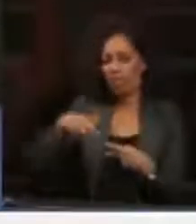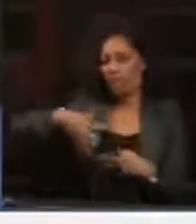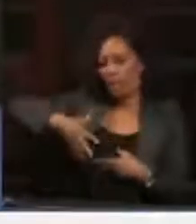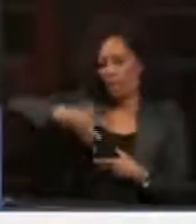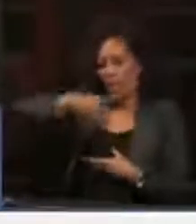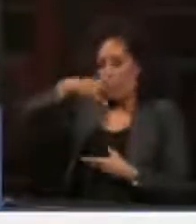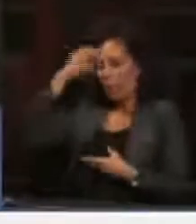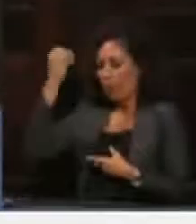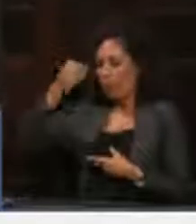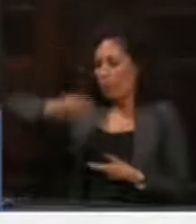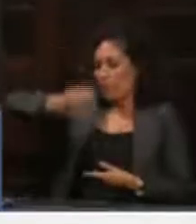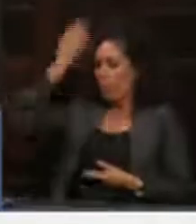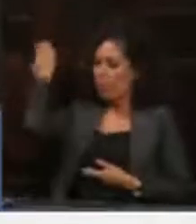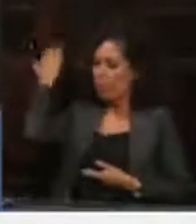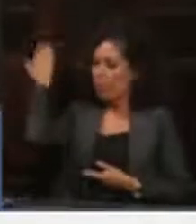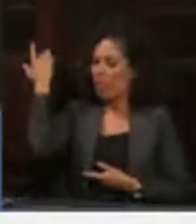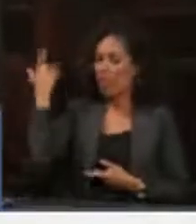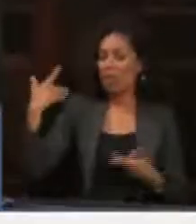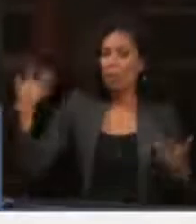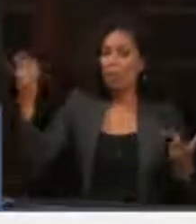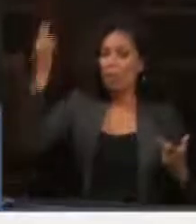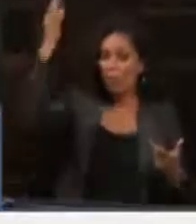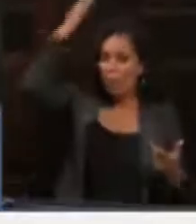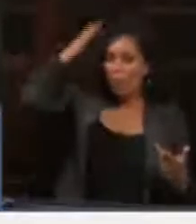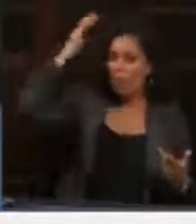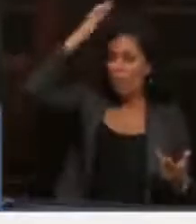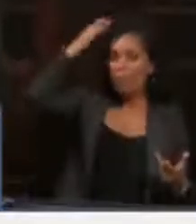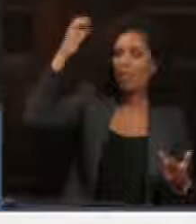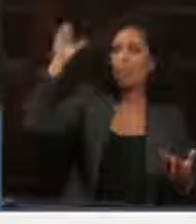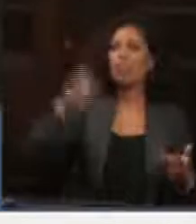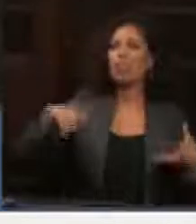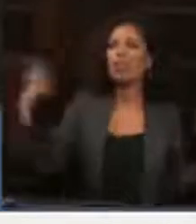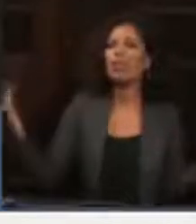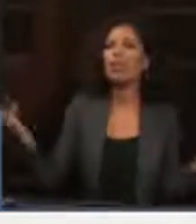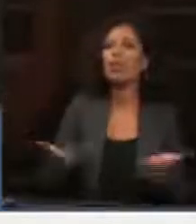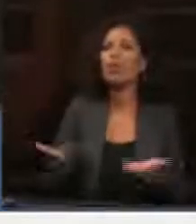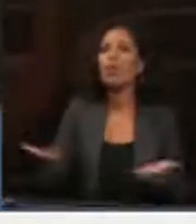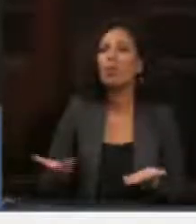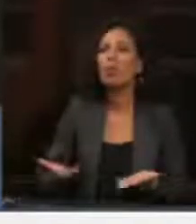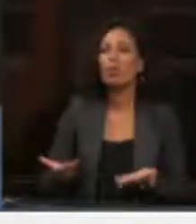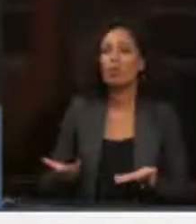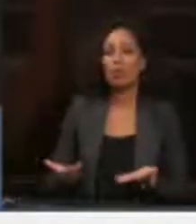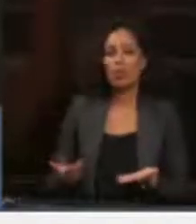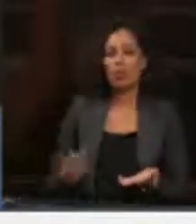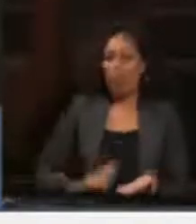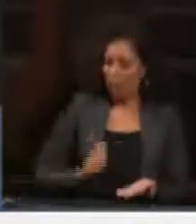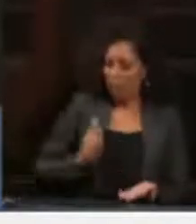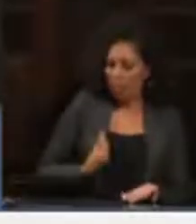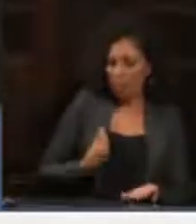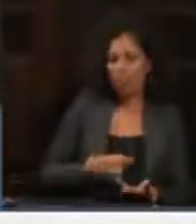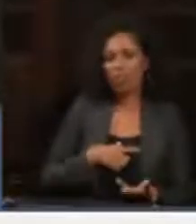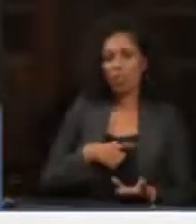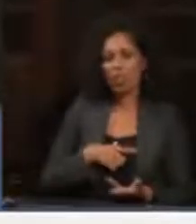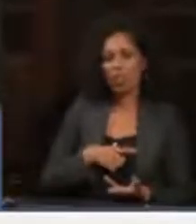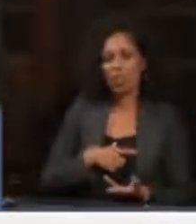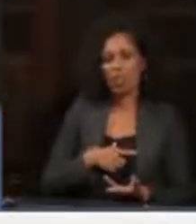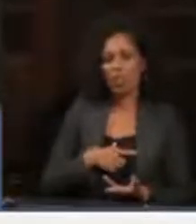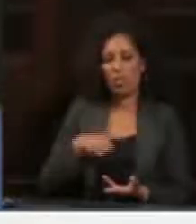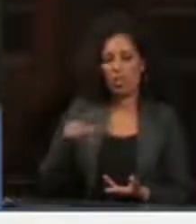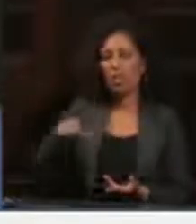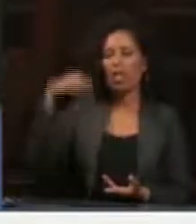passado. Marielle está guardada no nosso presente, porque ela é presente em todas as nossas ações, mas ela é